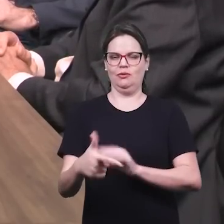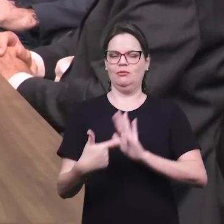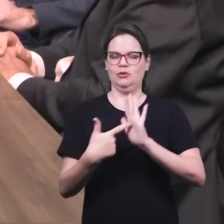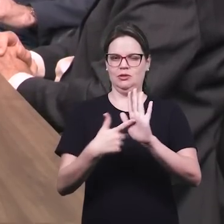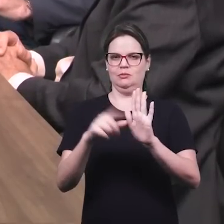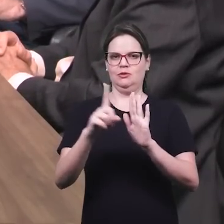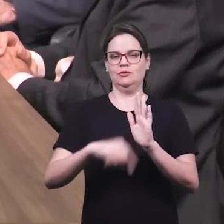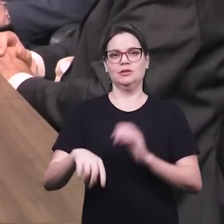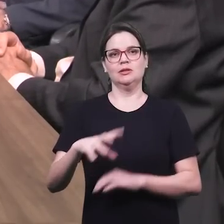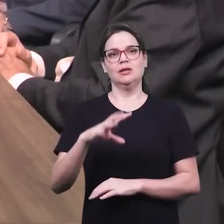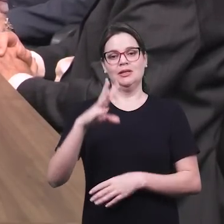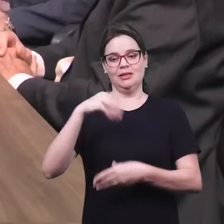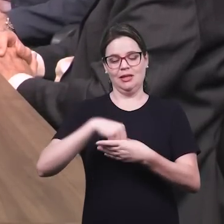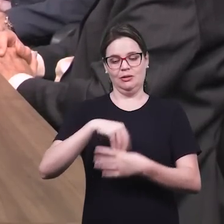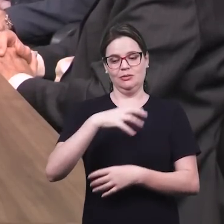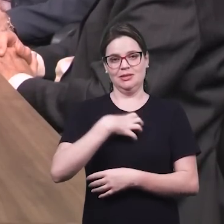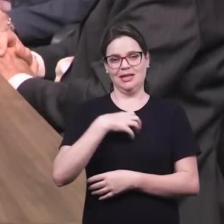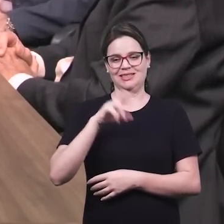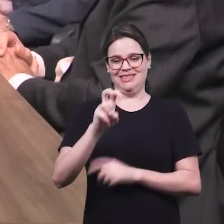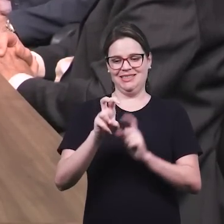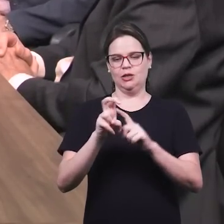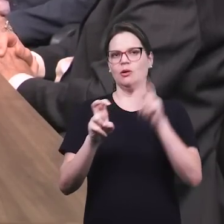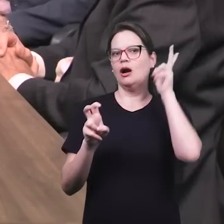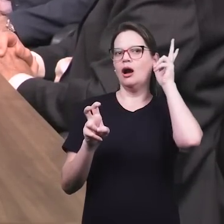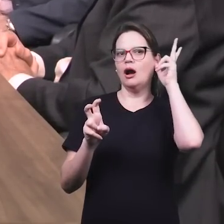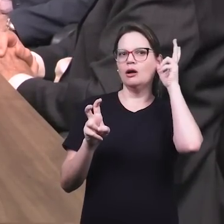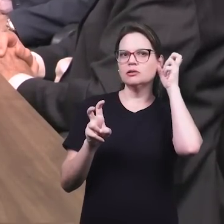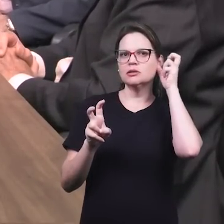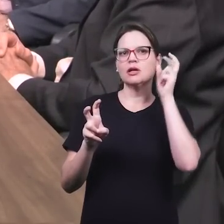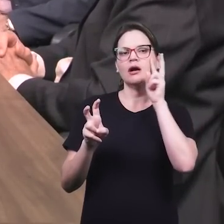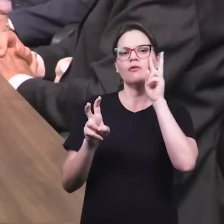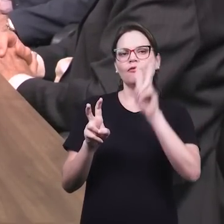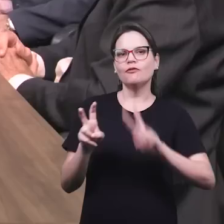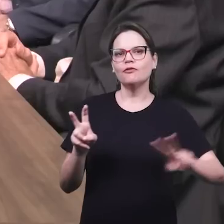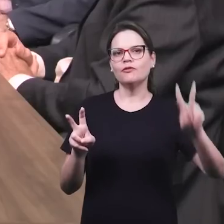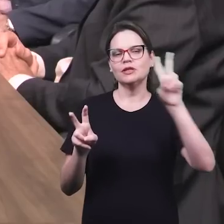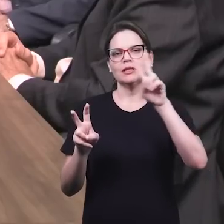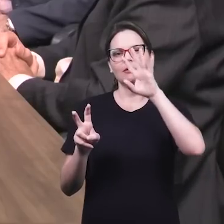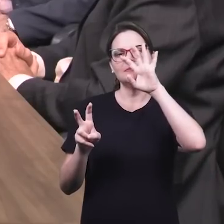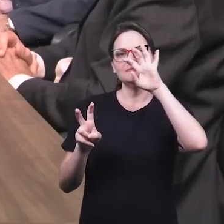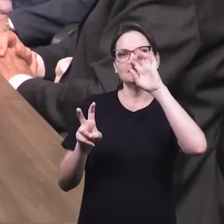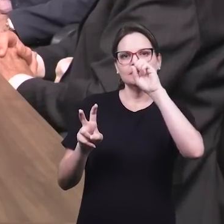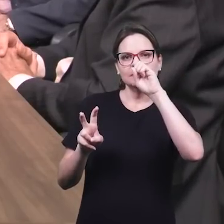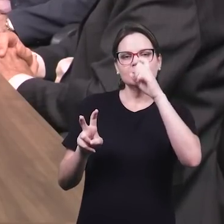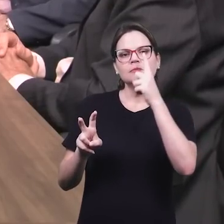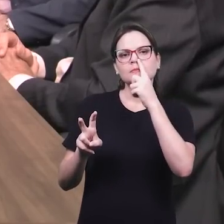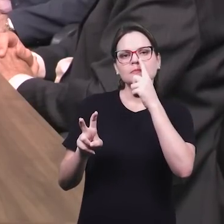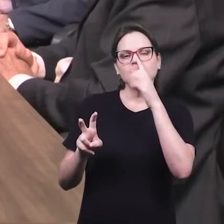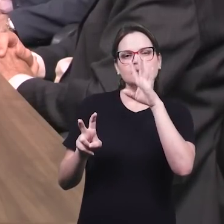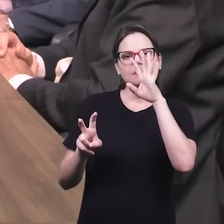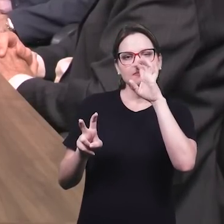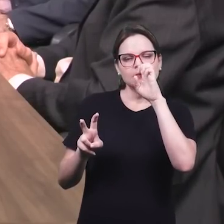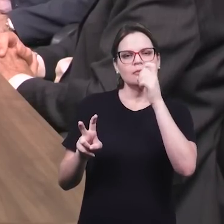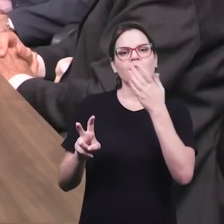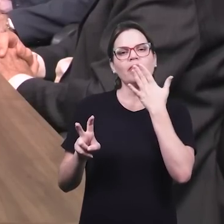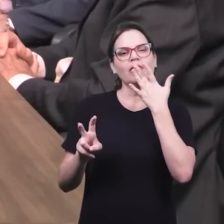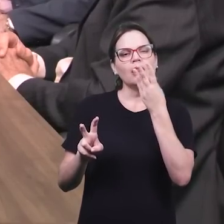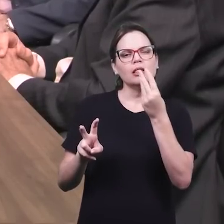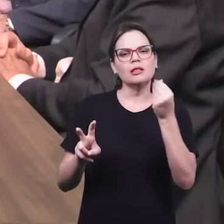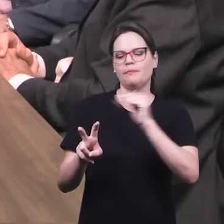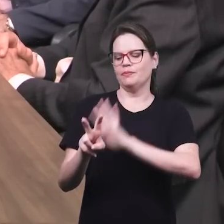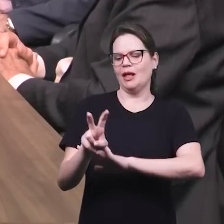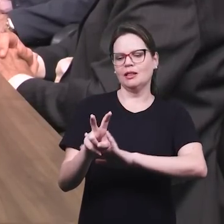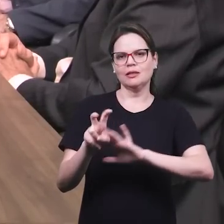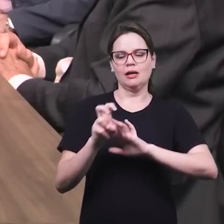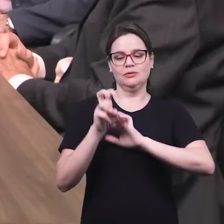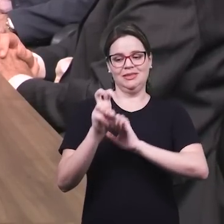desses nossos 5 sentidos, a audição, a visão, o olfato, né? Dentro desses nossos 5 sentidos, nós vamos ter